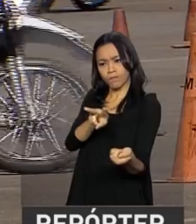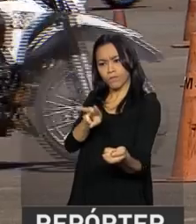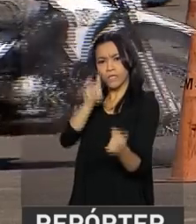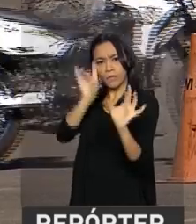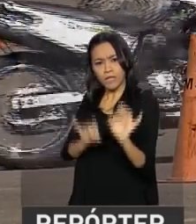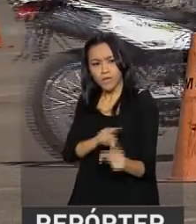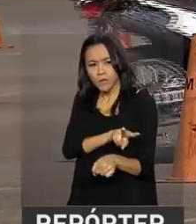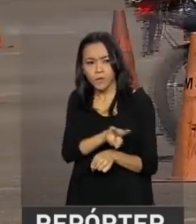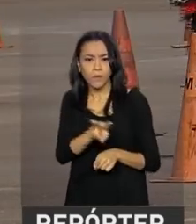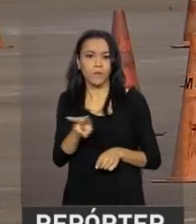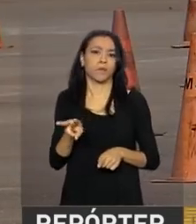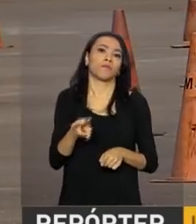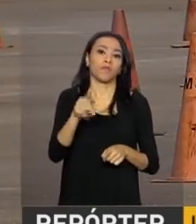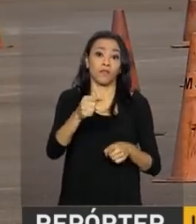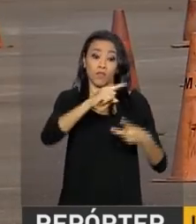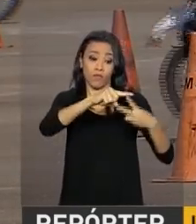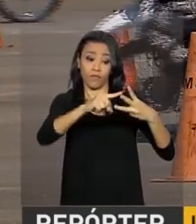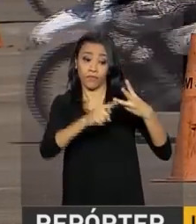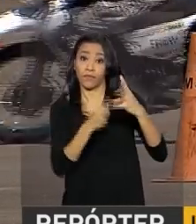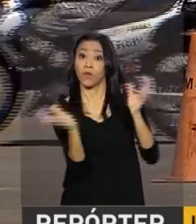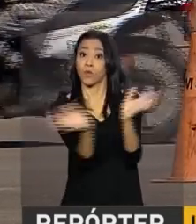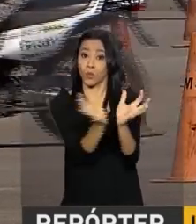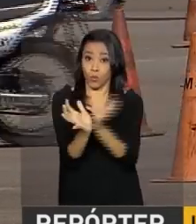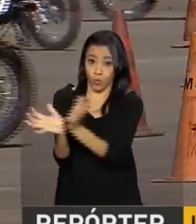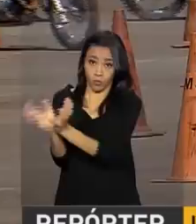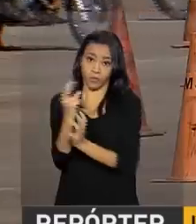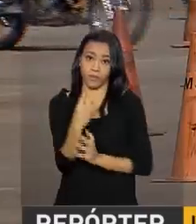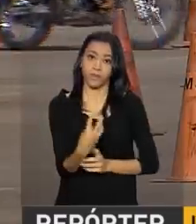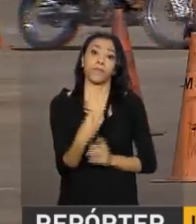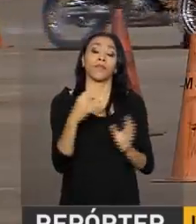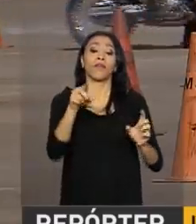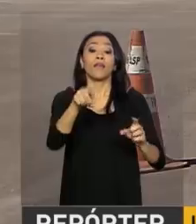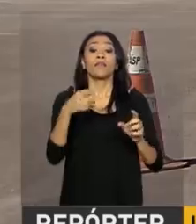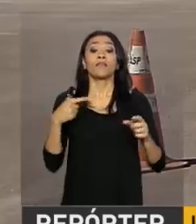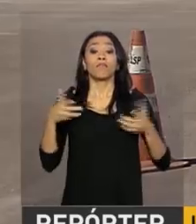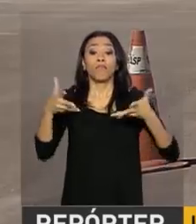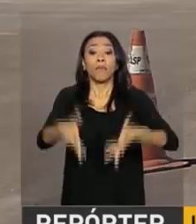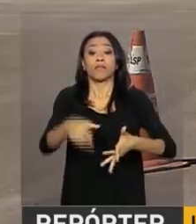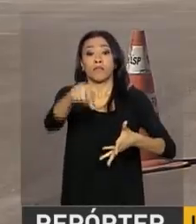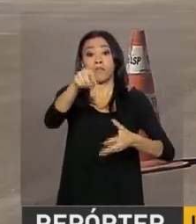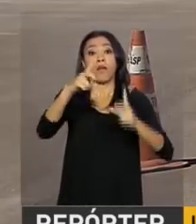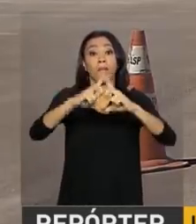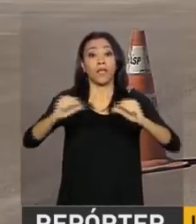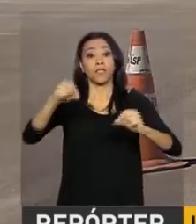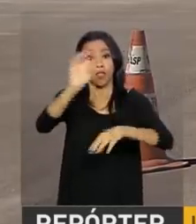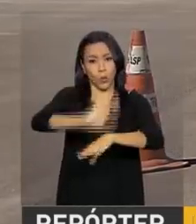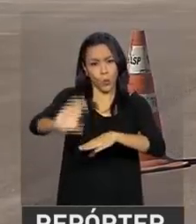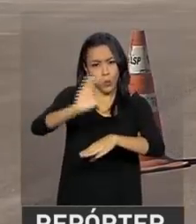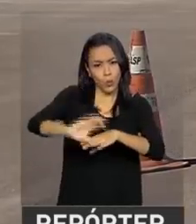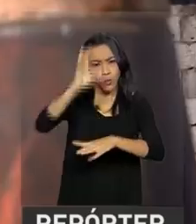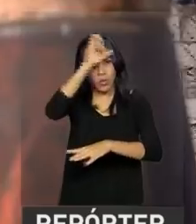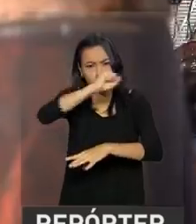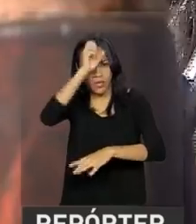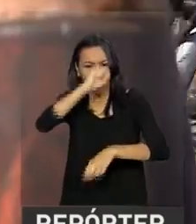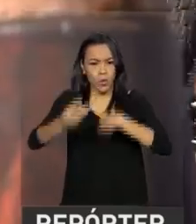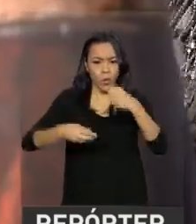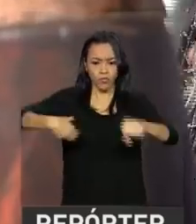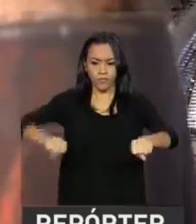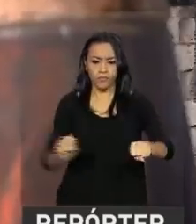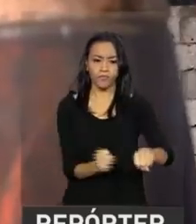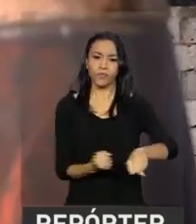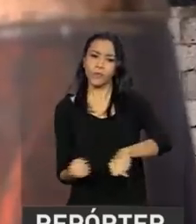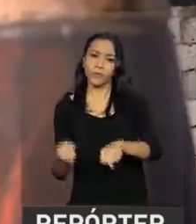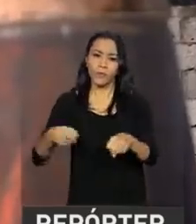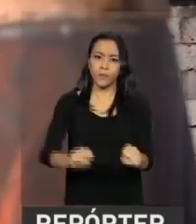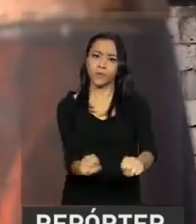especiais. Nesta semana, agentes da Força Nacional participam em Brasília de um curso de operações em motocicletas que faz parte